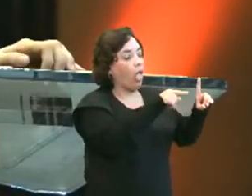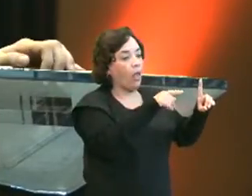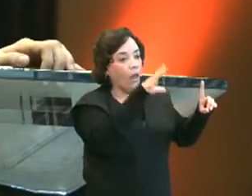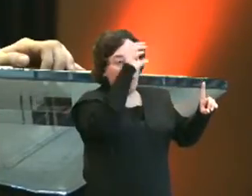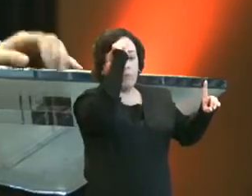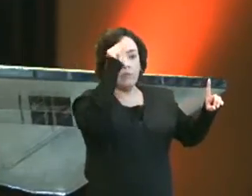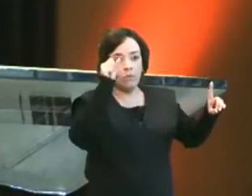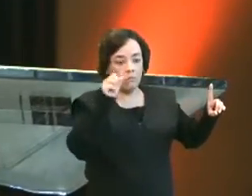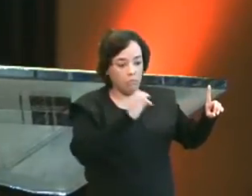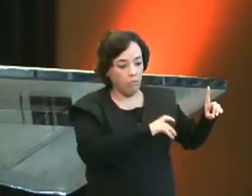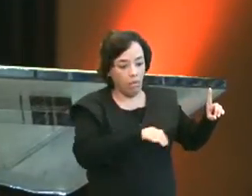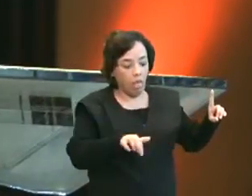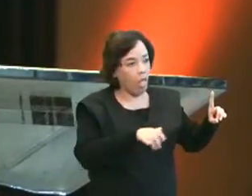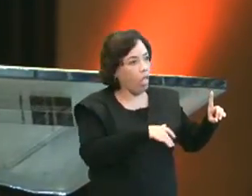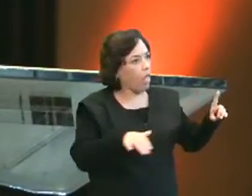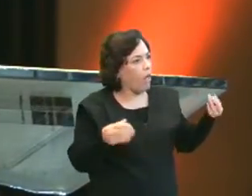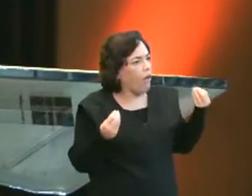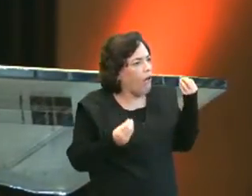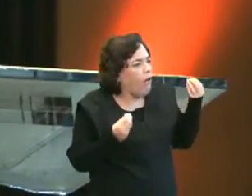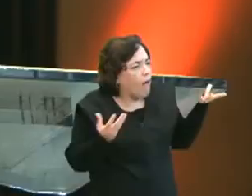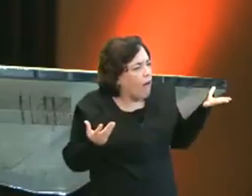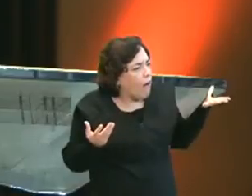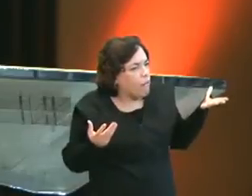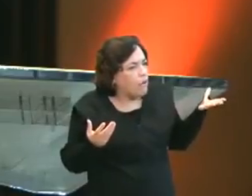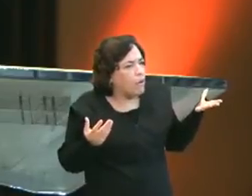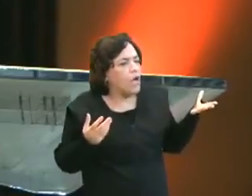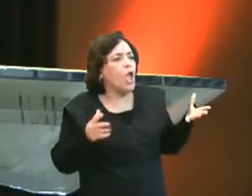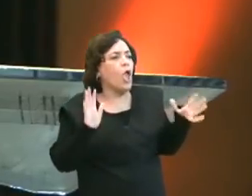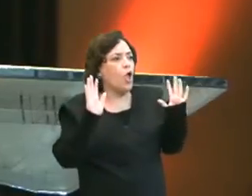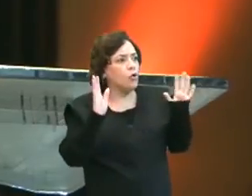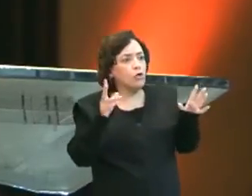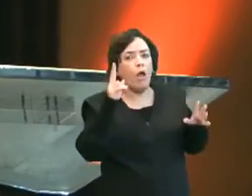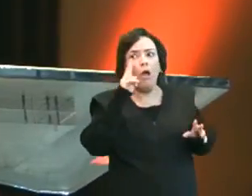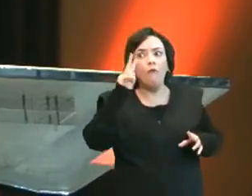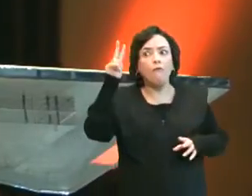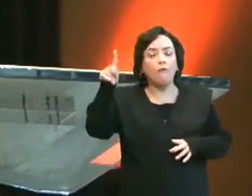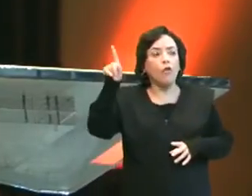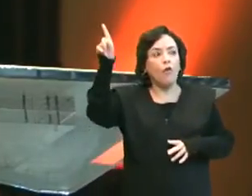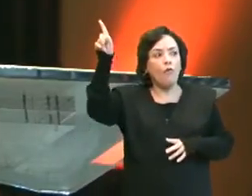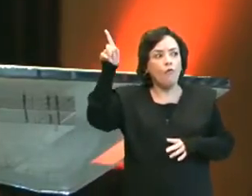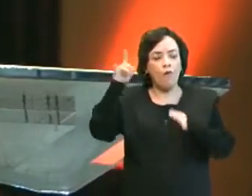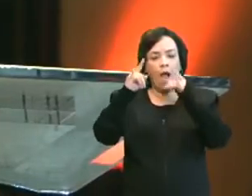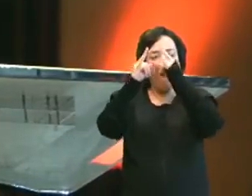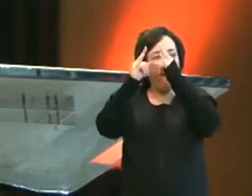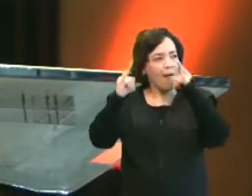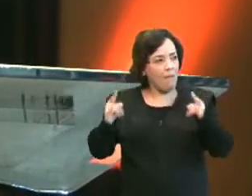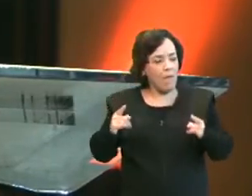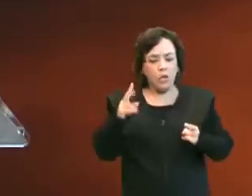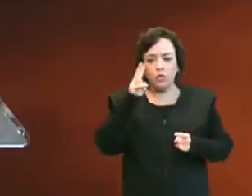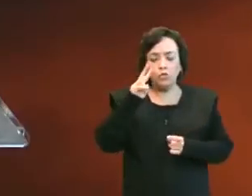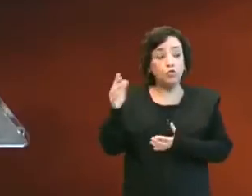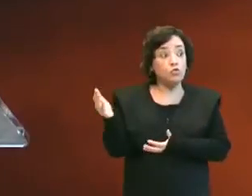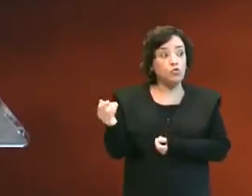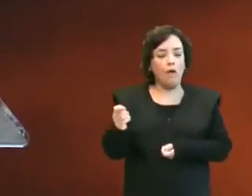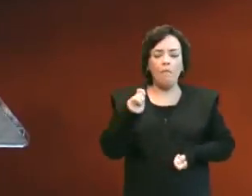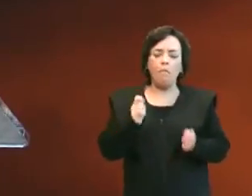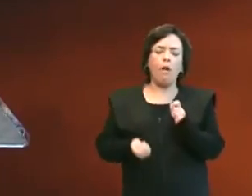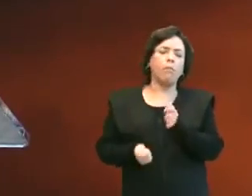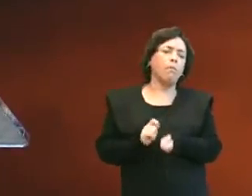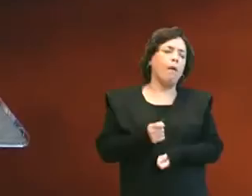tocarem, mas eu lembro de um acampamento que um jovem estava na bateria. E de repente, durante o